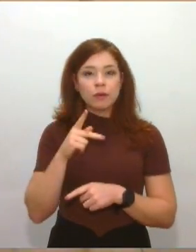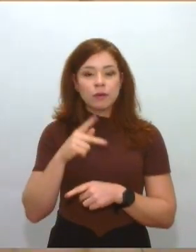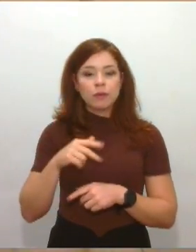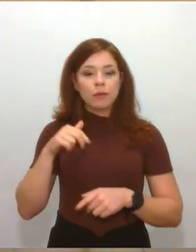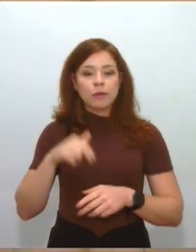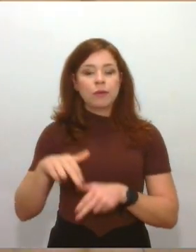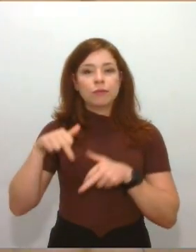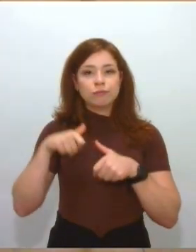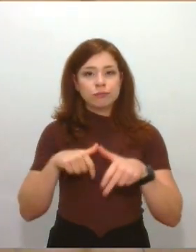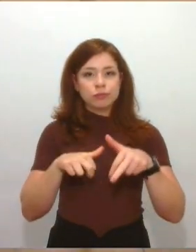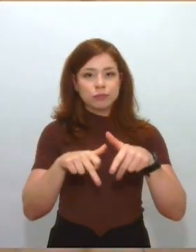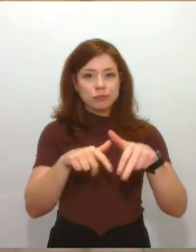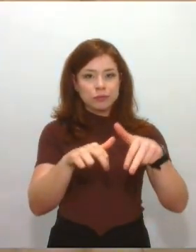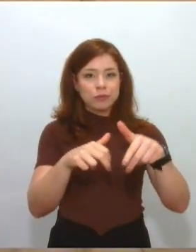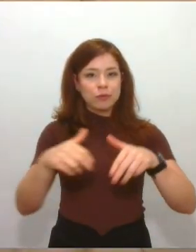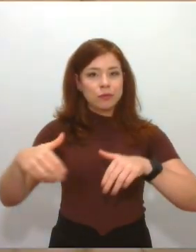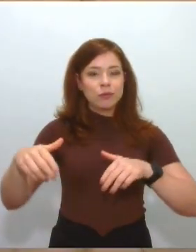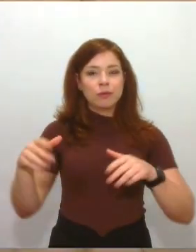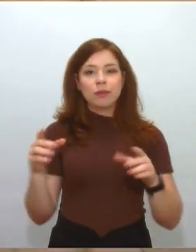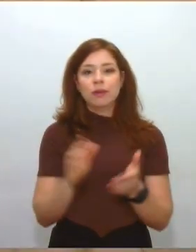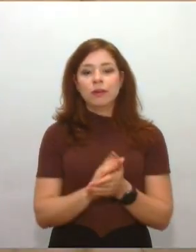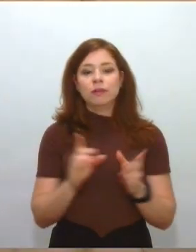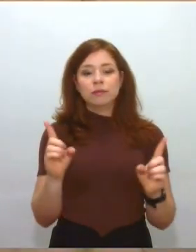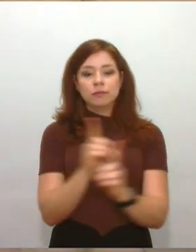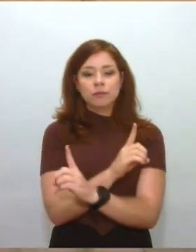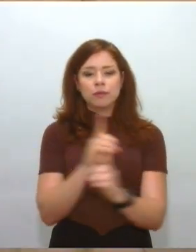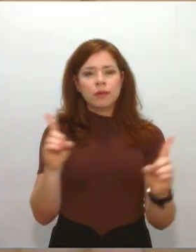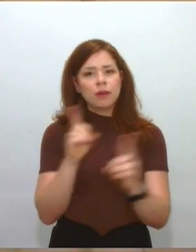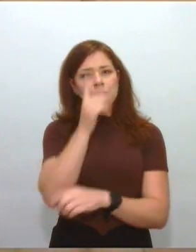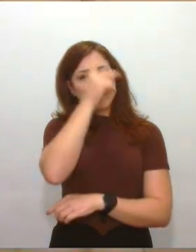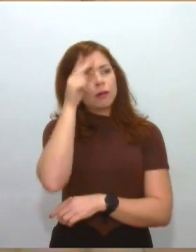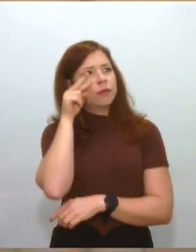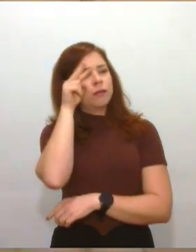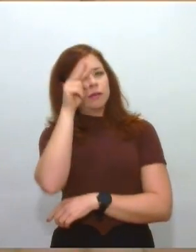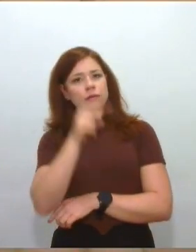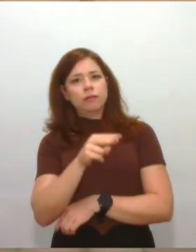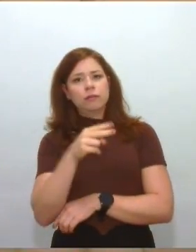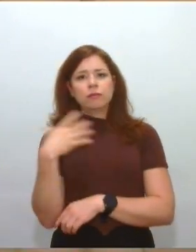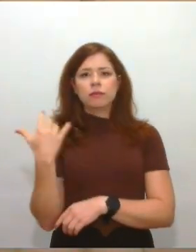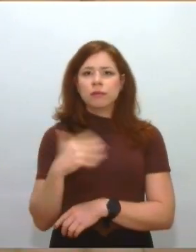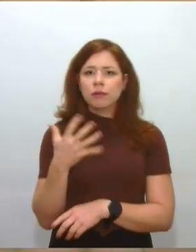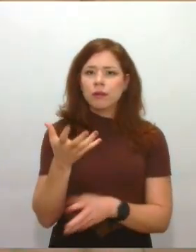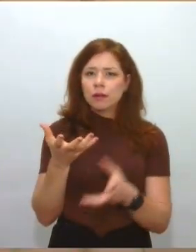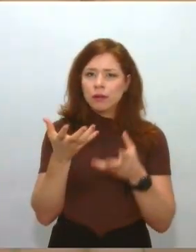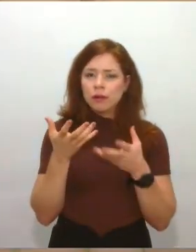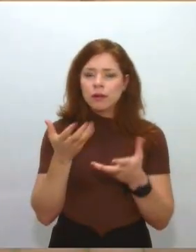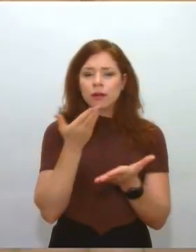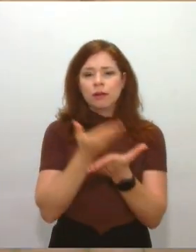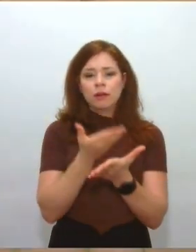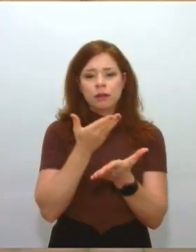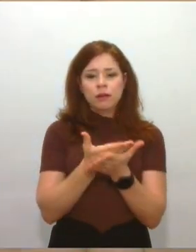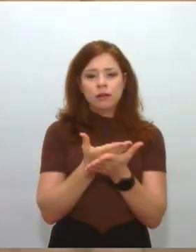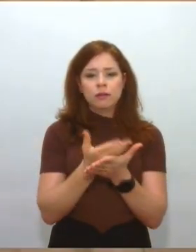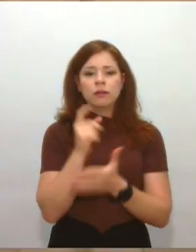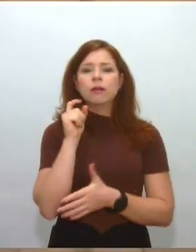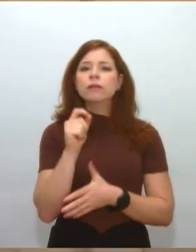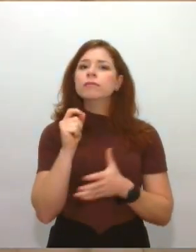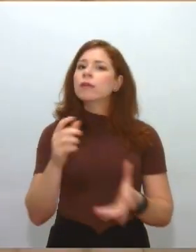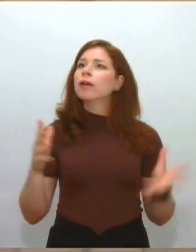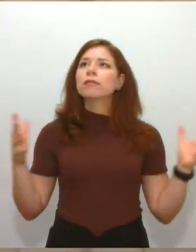É algo assim de você se perguntar e queria até fazer um estudo de caso, né? O que é que causa isso?